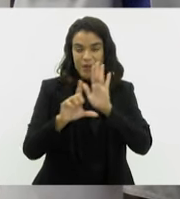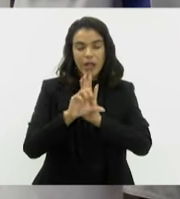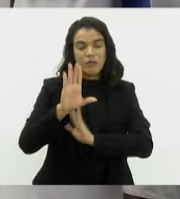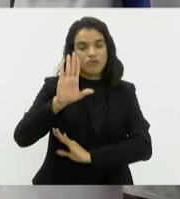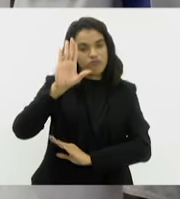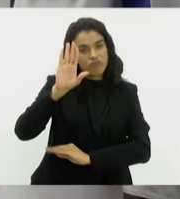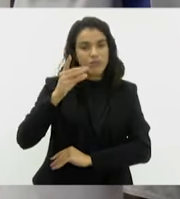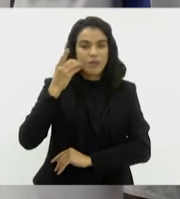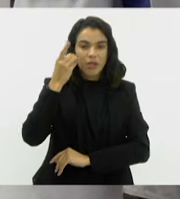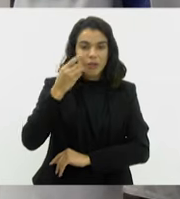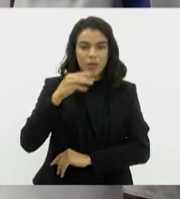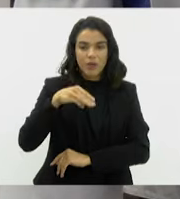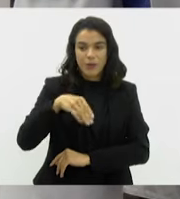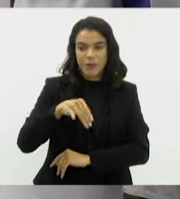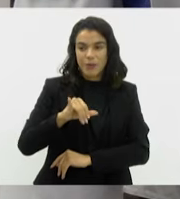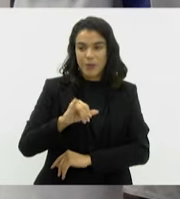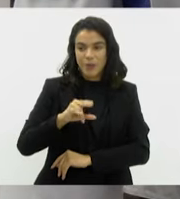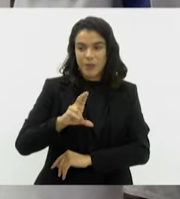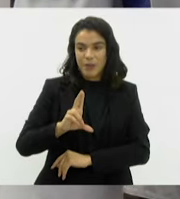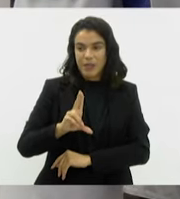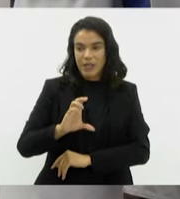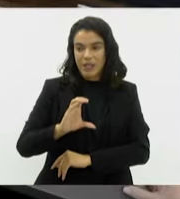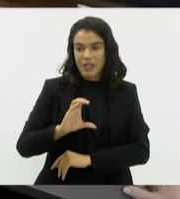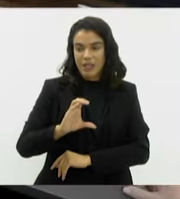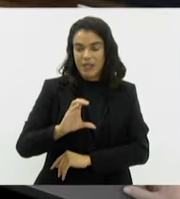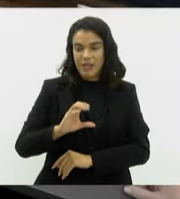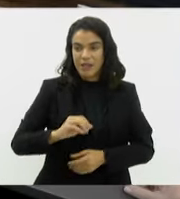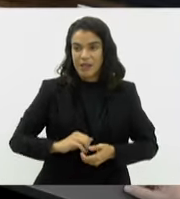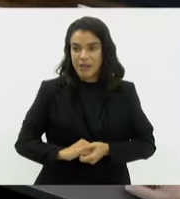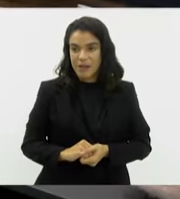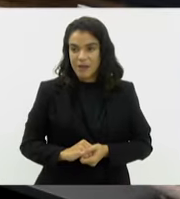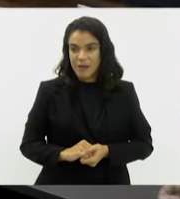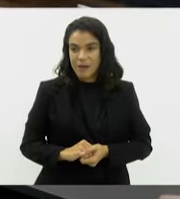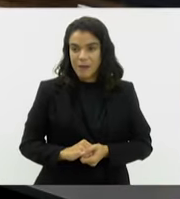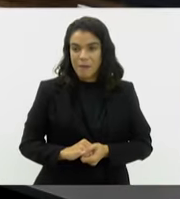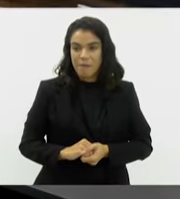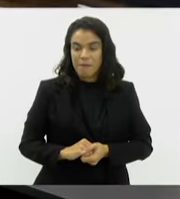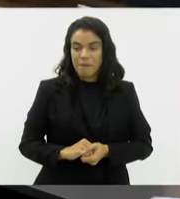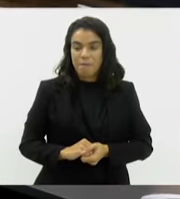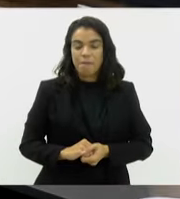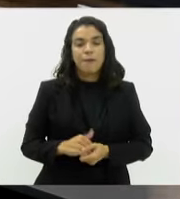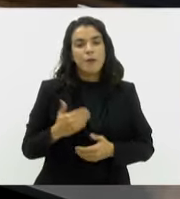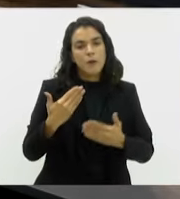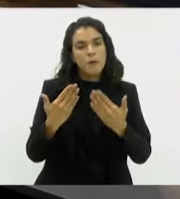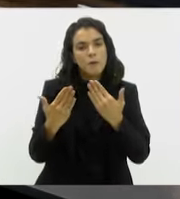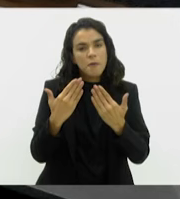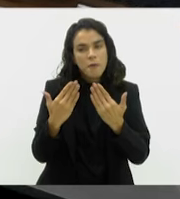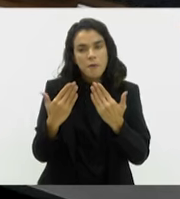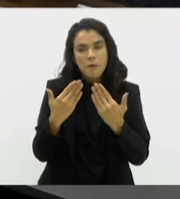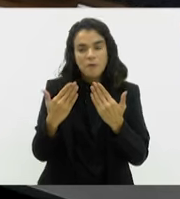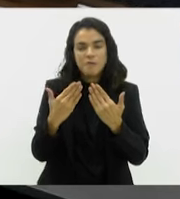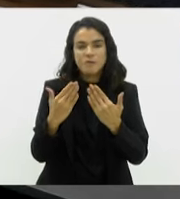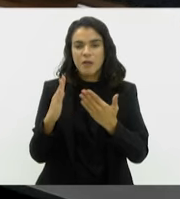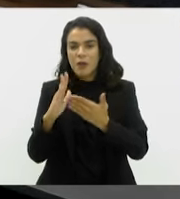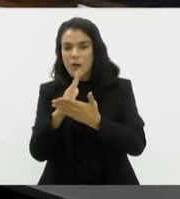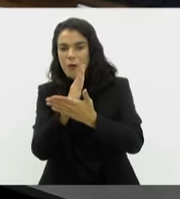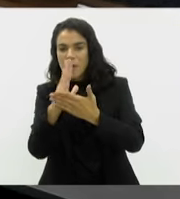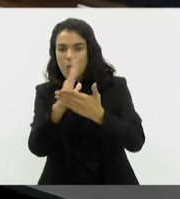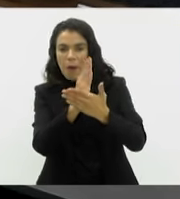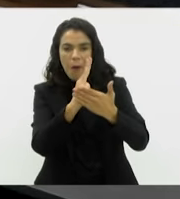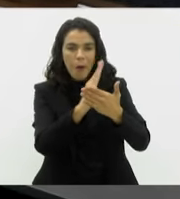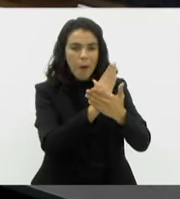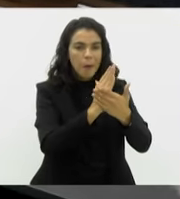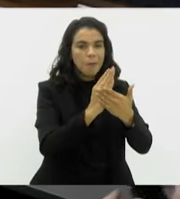Para discutir, deputado Mink. Presidente, para discutir, conversei com alguns deputados, inclusive